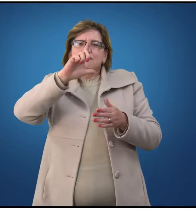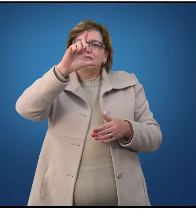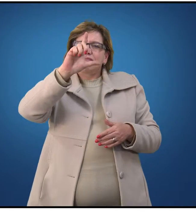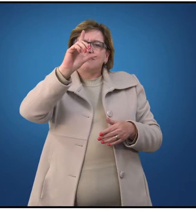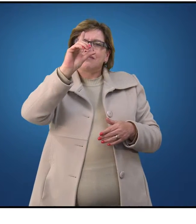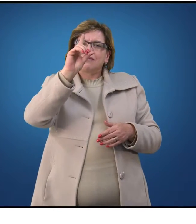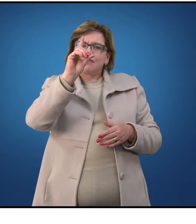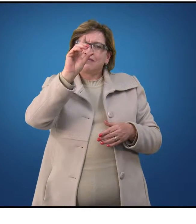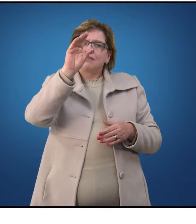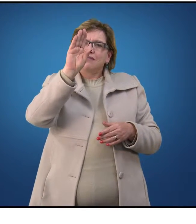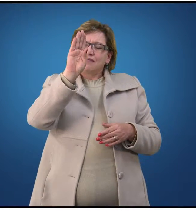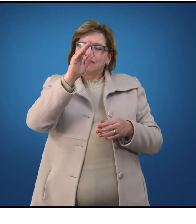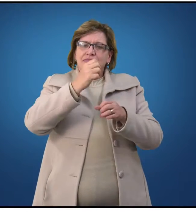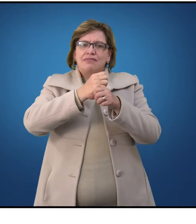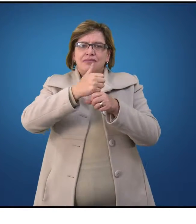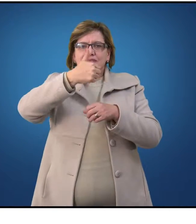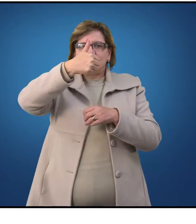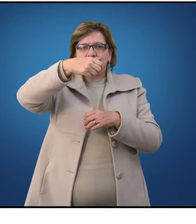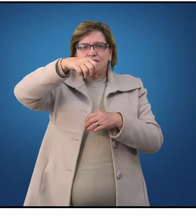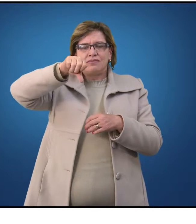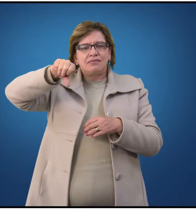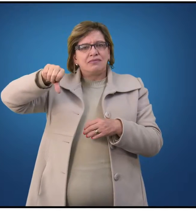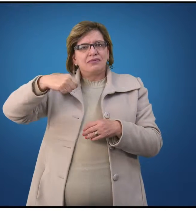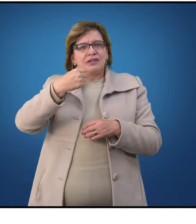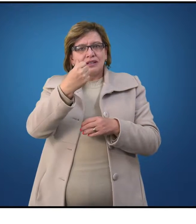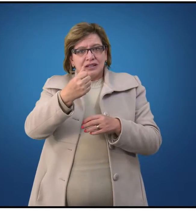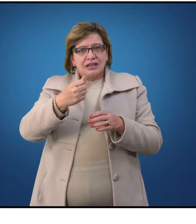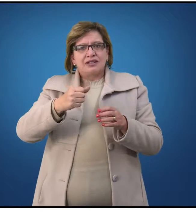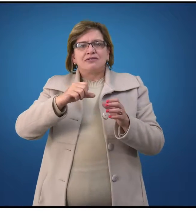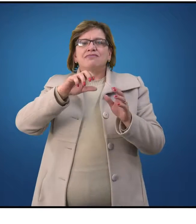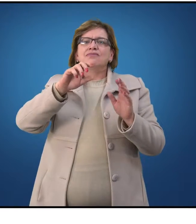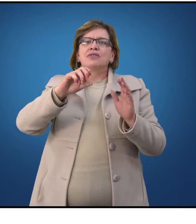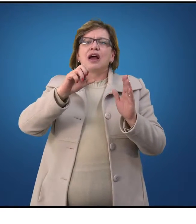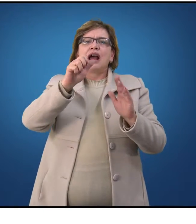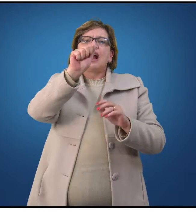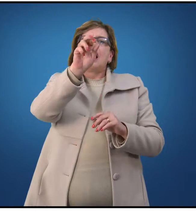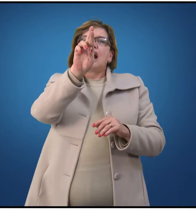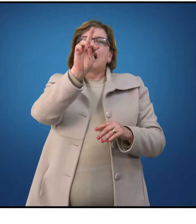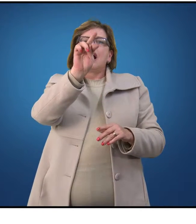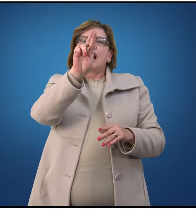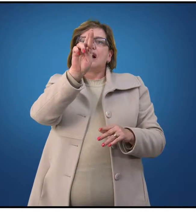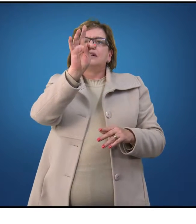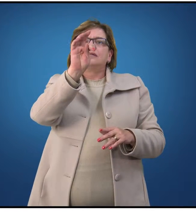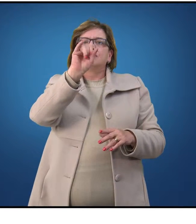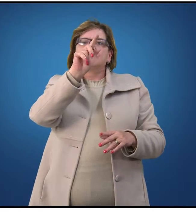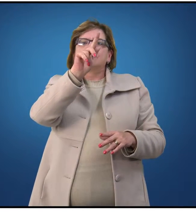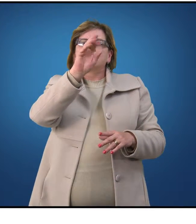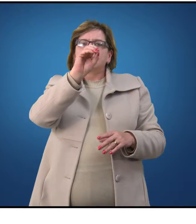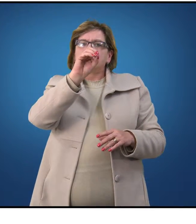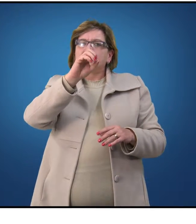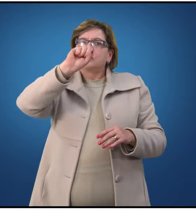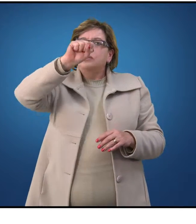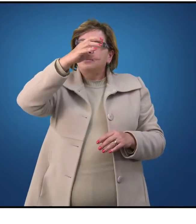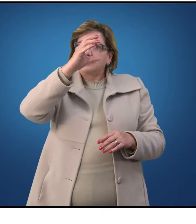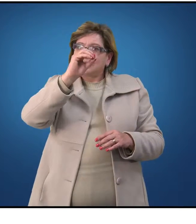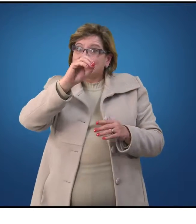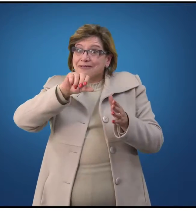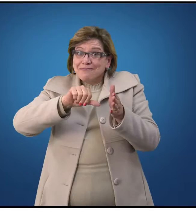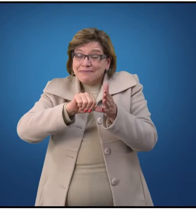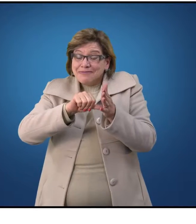de 1996, a partir do artigo 80. Que é ali que é o primeiro indício da educação à distância no Brasil